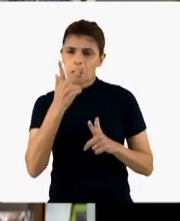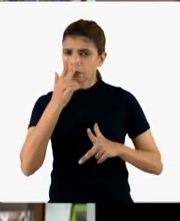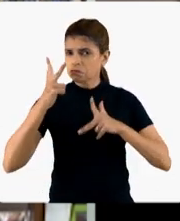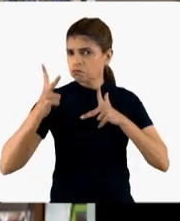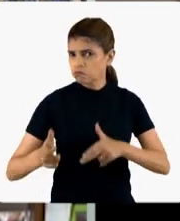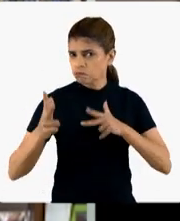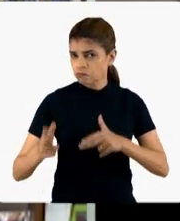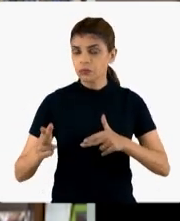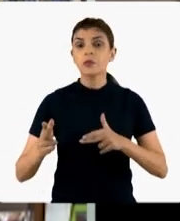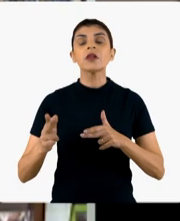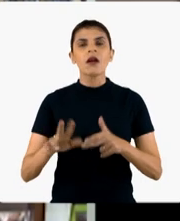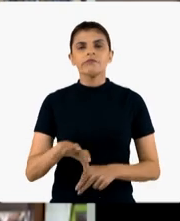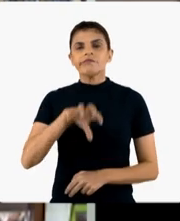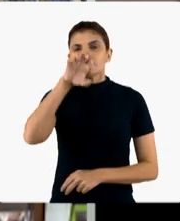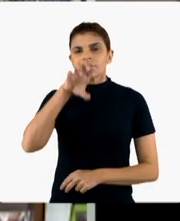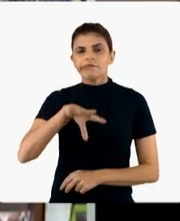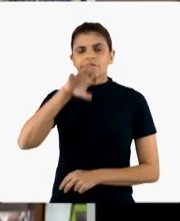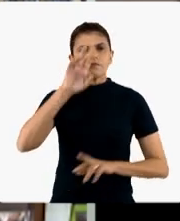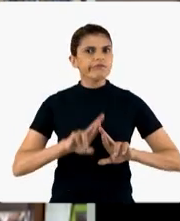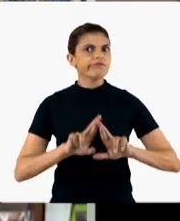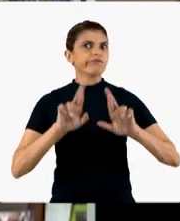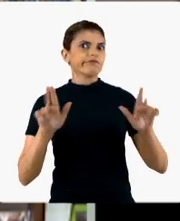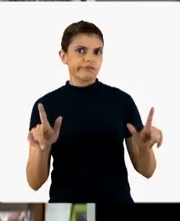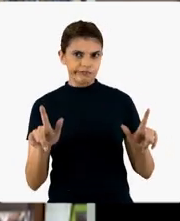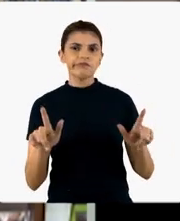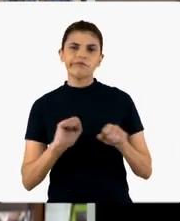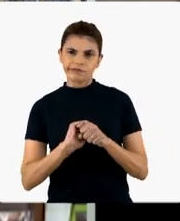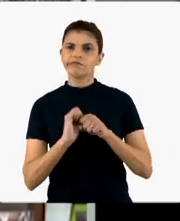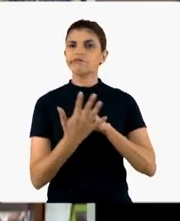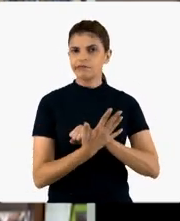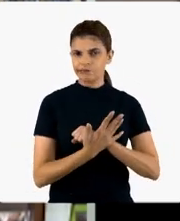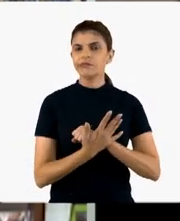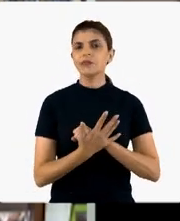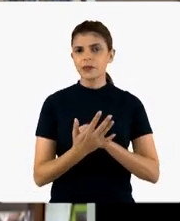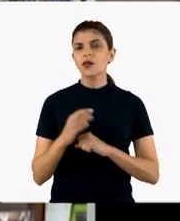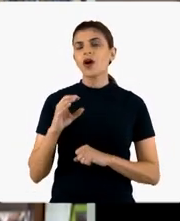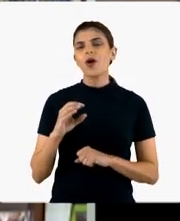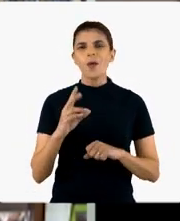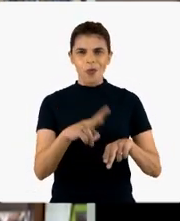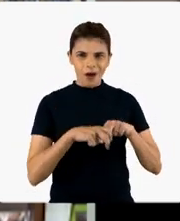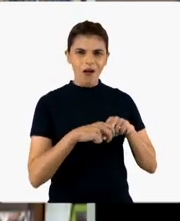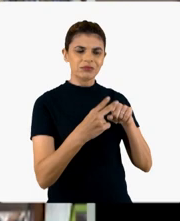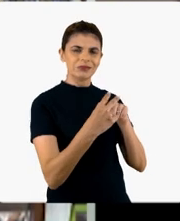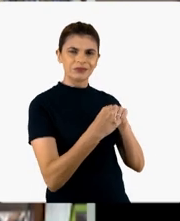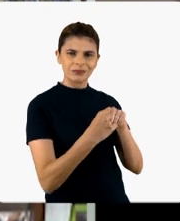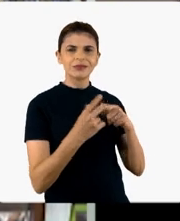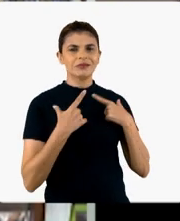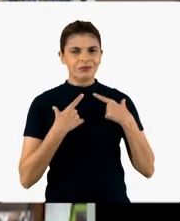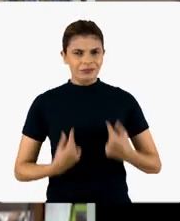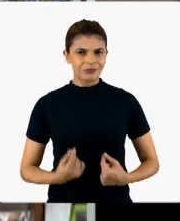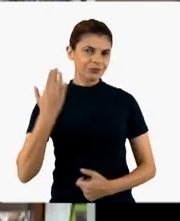menos isso mesmo. Então, assim, é uma essência respiratória um pouco diferente, hipoxêmica um pouco mais diferente do que a gente